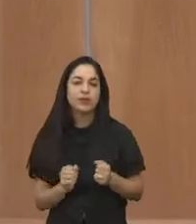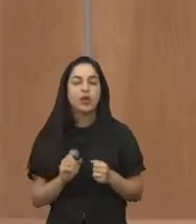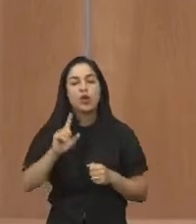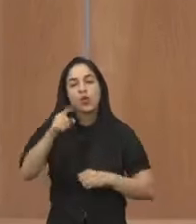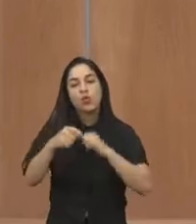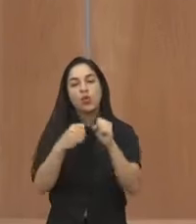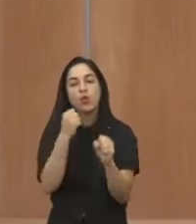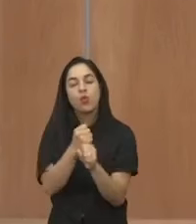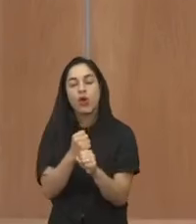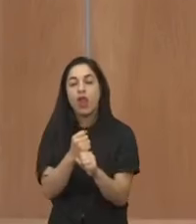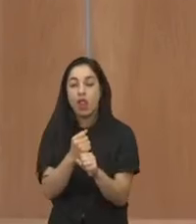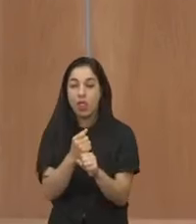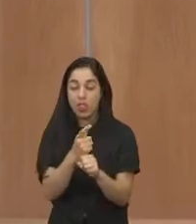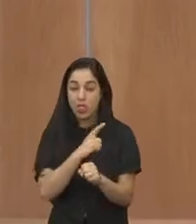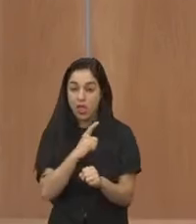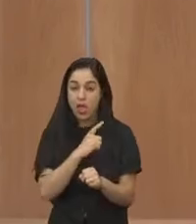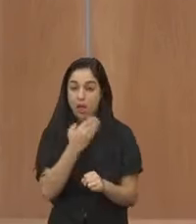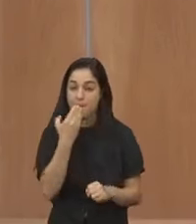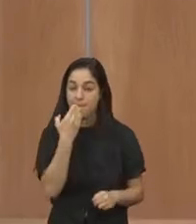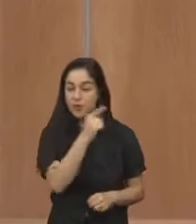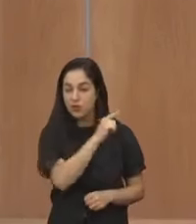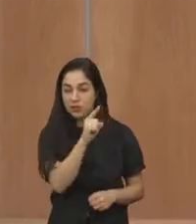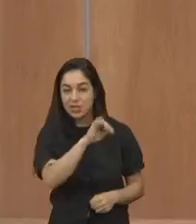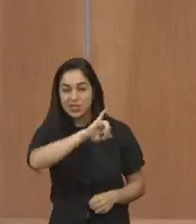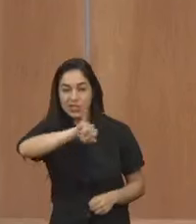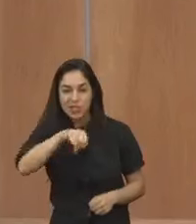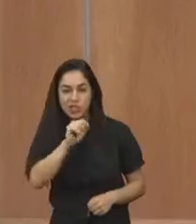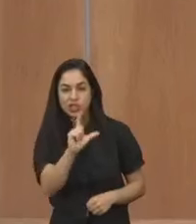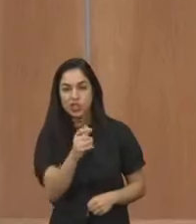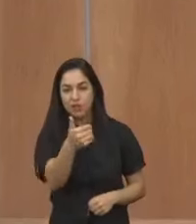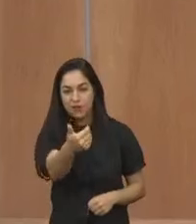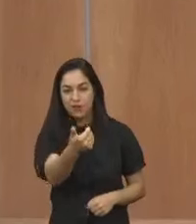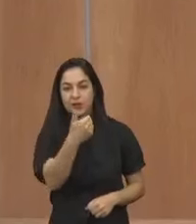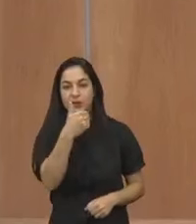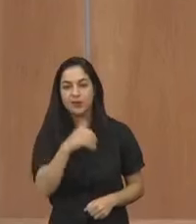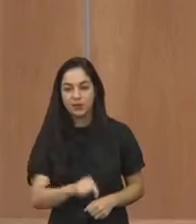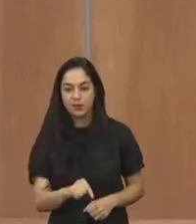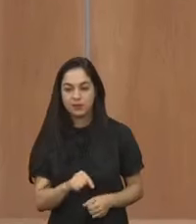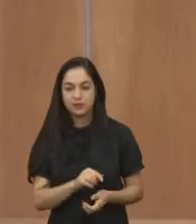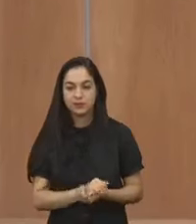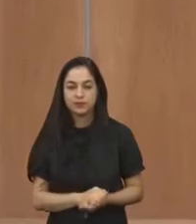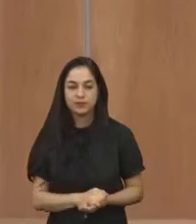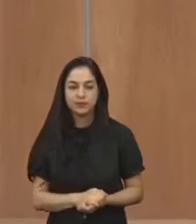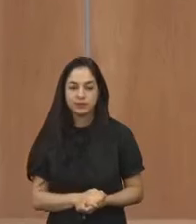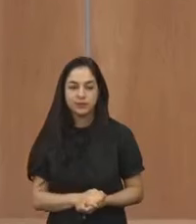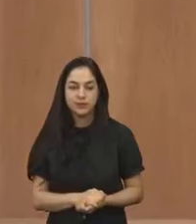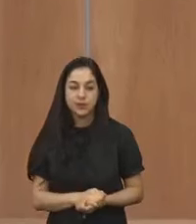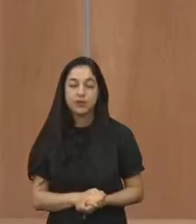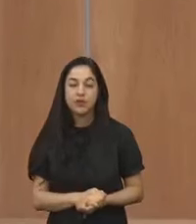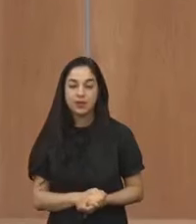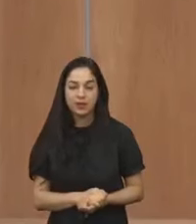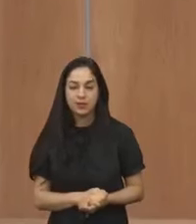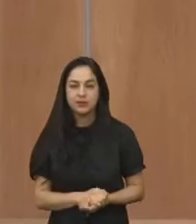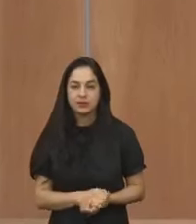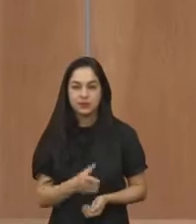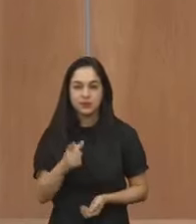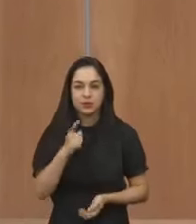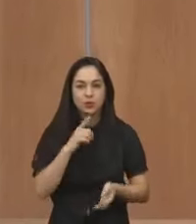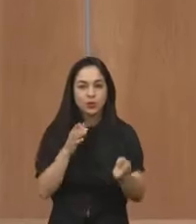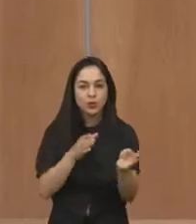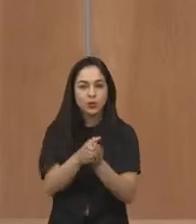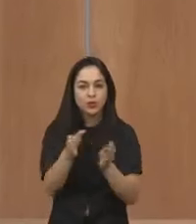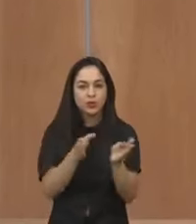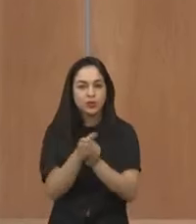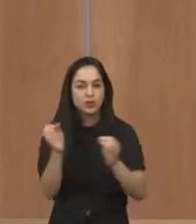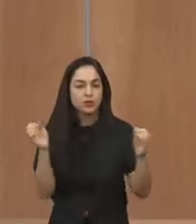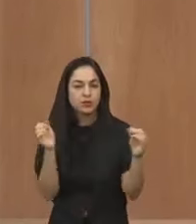aqui. Eu vou querer vocês do Veranejal discutindo aqui. O ano que vem nós começamos a fazer as audiências públicas. Foi votado o Conselho de Mobilidade